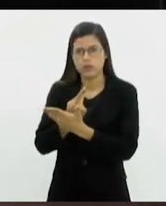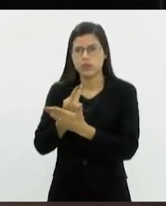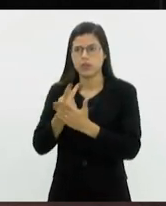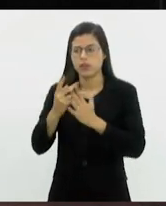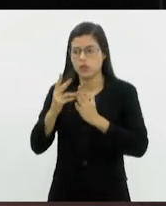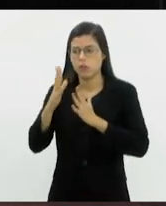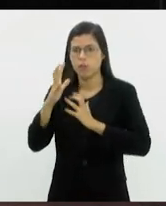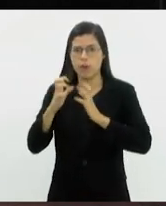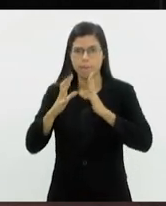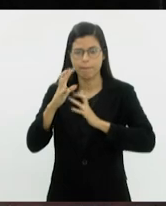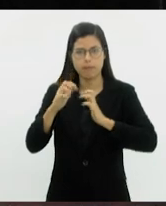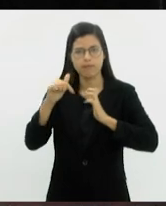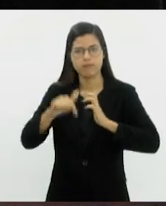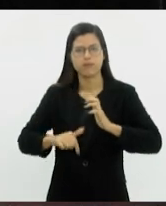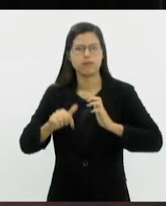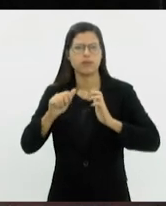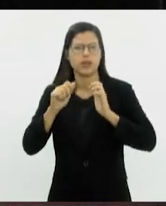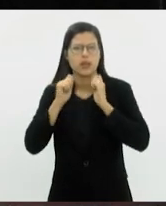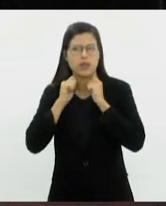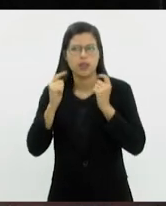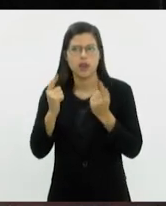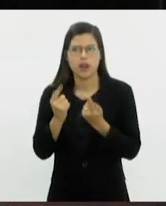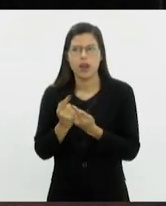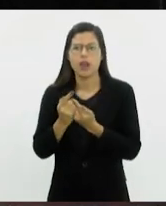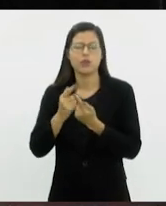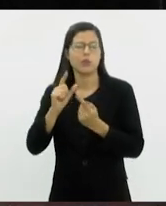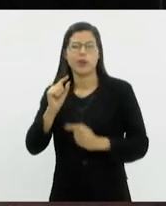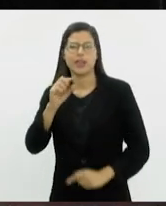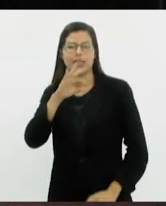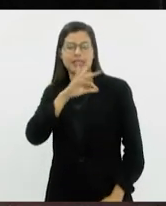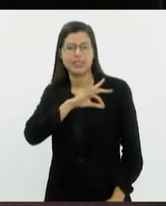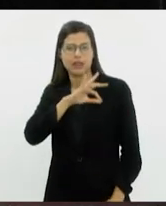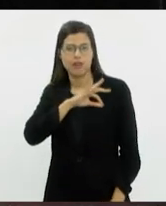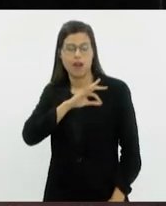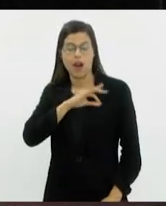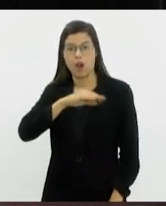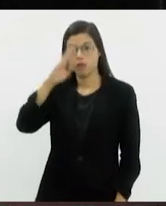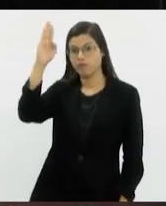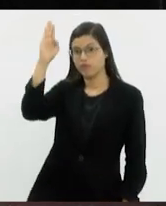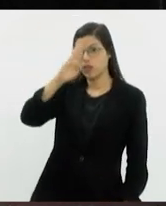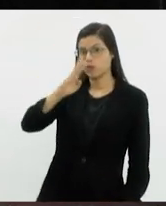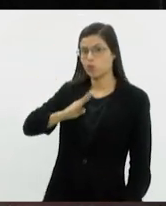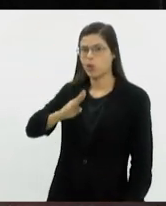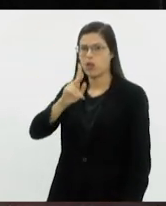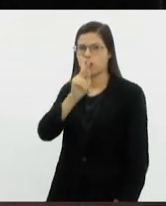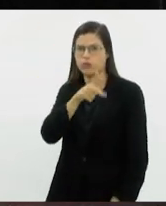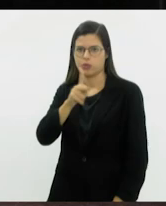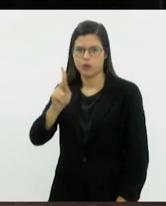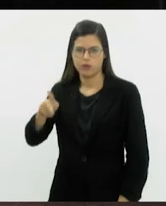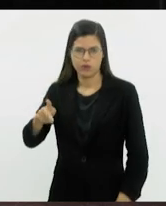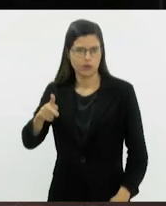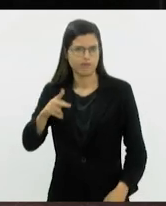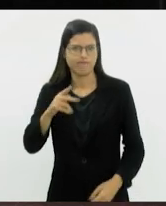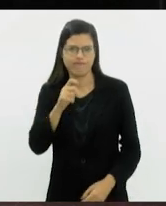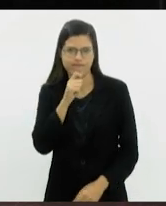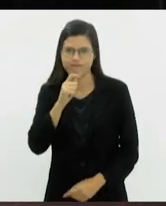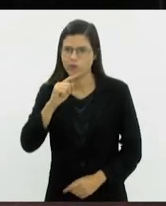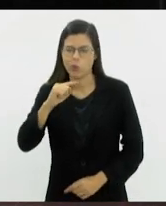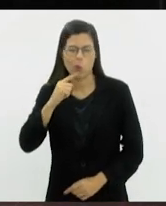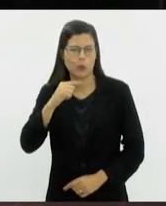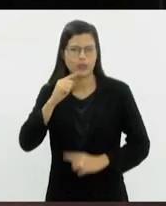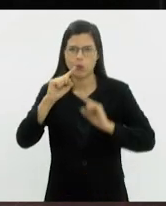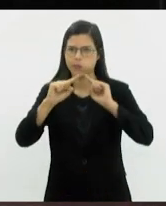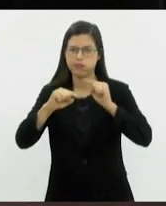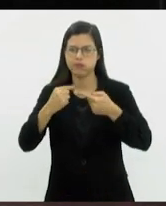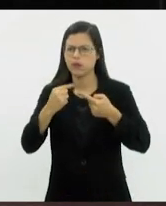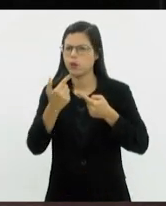desse Parlamento, piso nacional do magistério, que a gente ainda não conseguiu avançar, e uma série de outras pautas